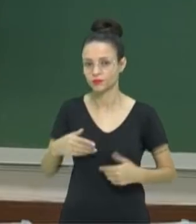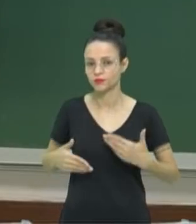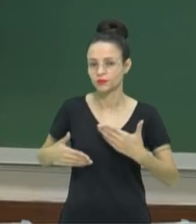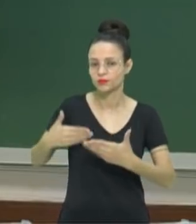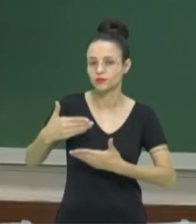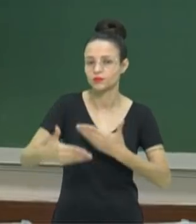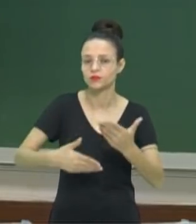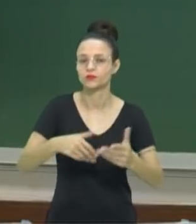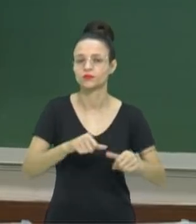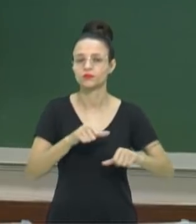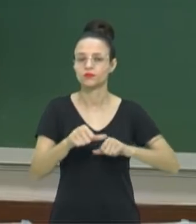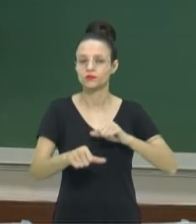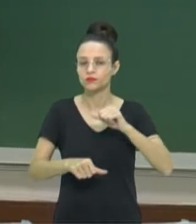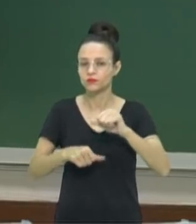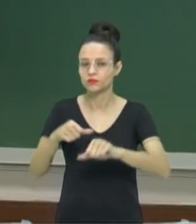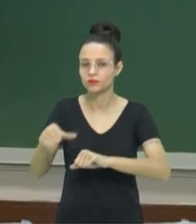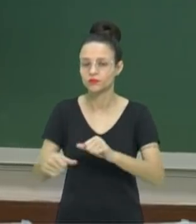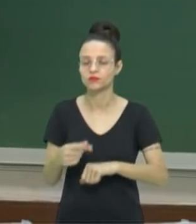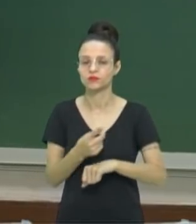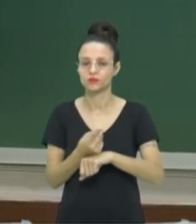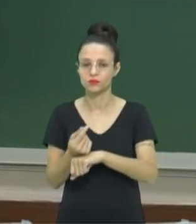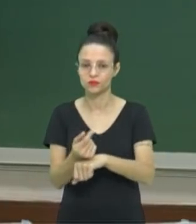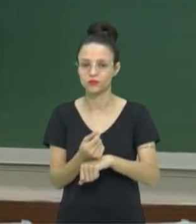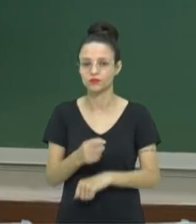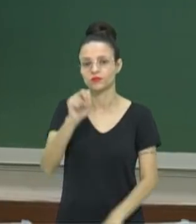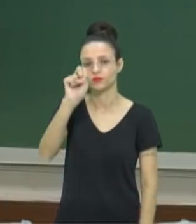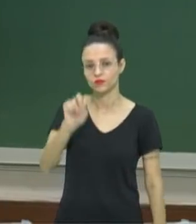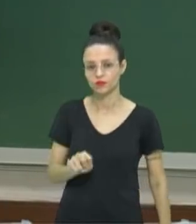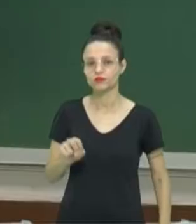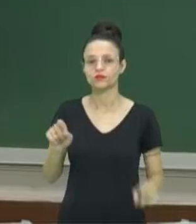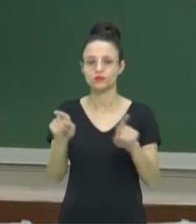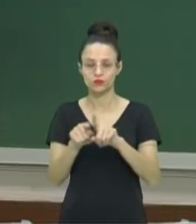processo de mudança ali da economia da região sul,